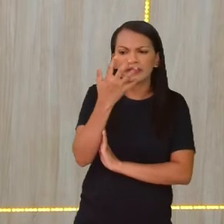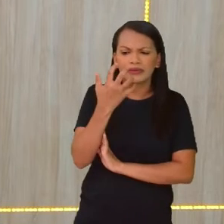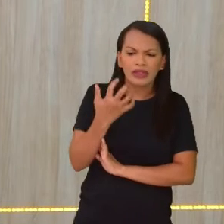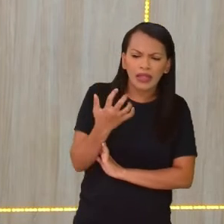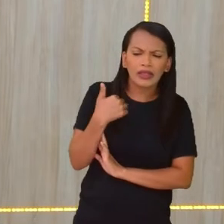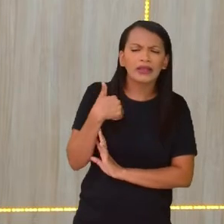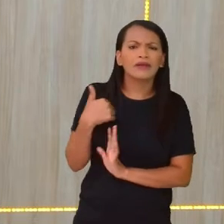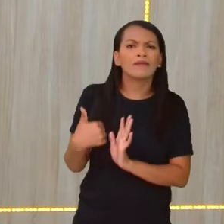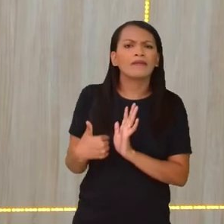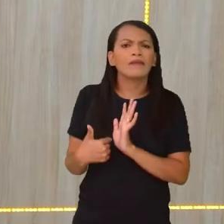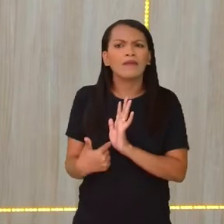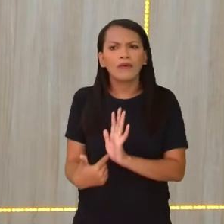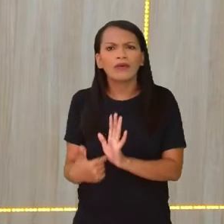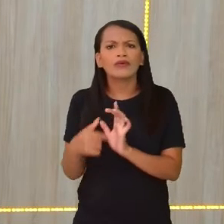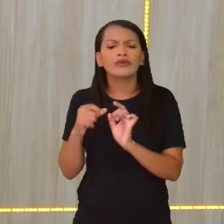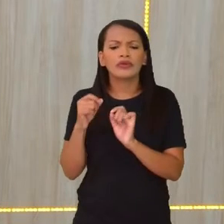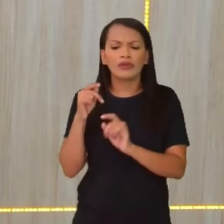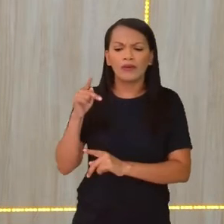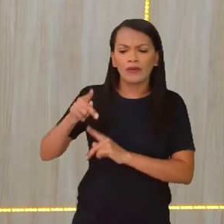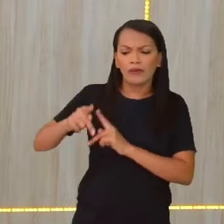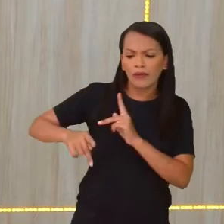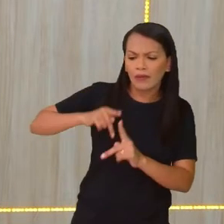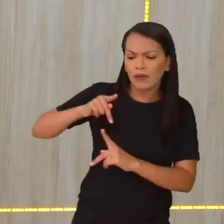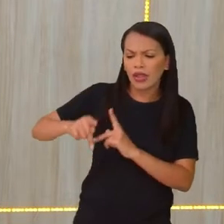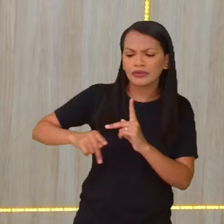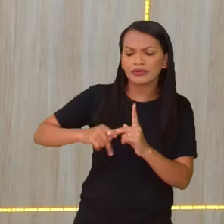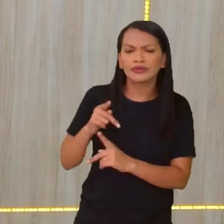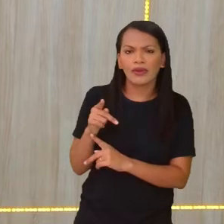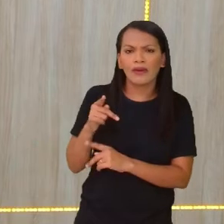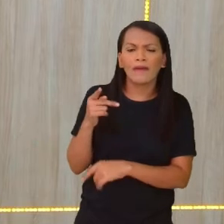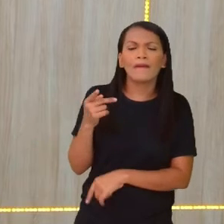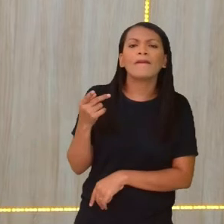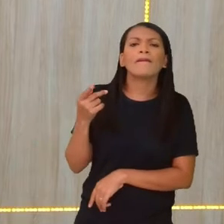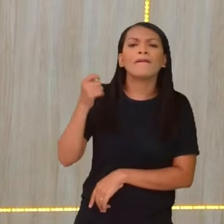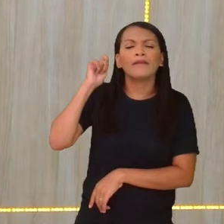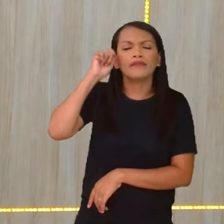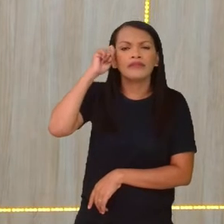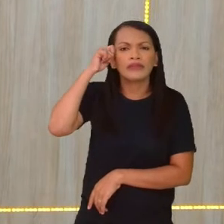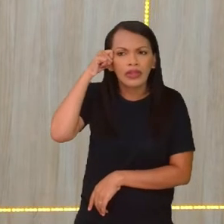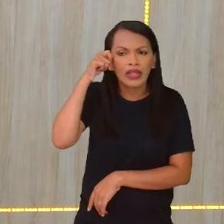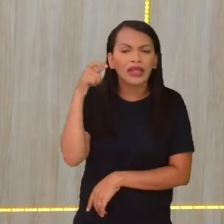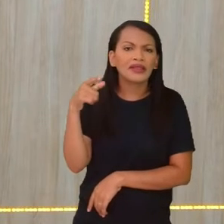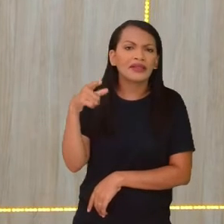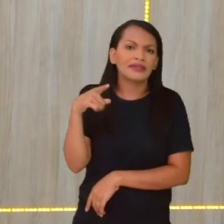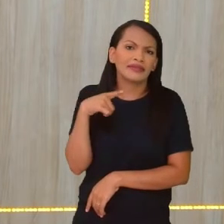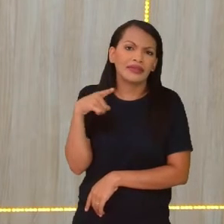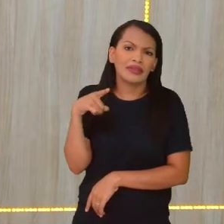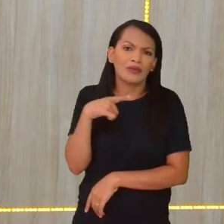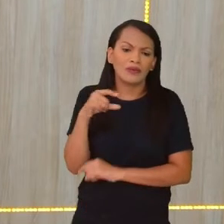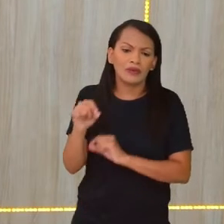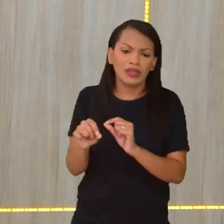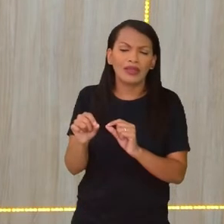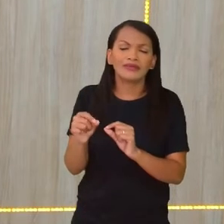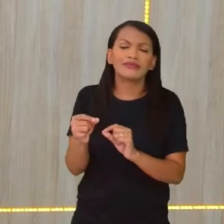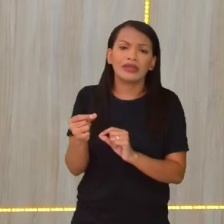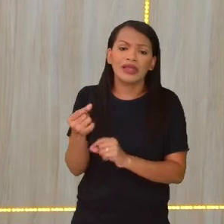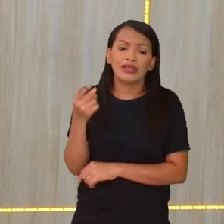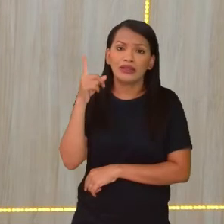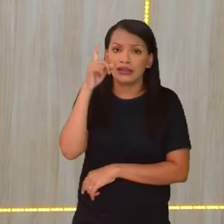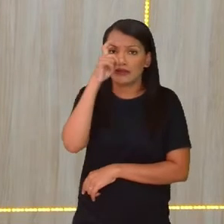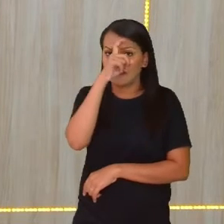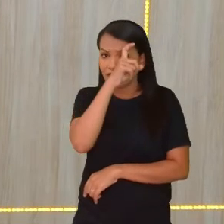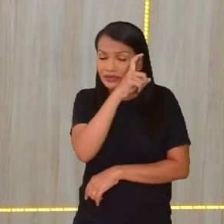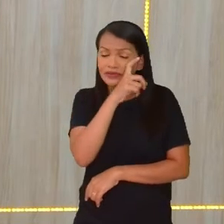mostram que a população preta, né, ela tem uma defasagem, né, salarial em